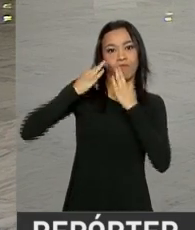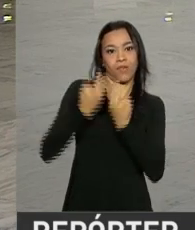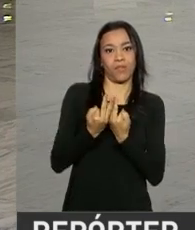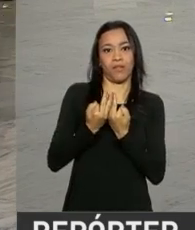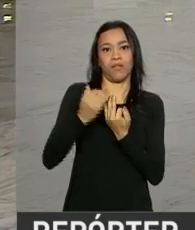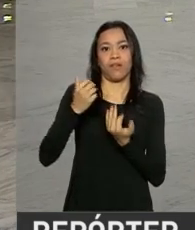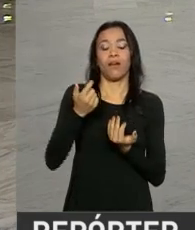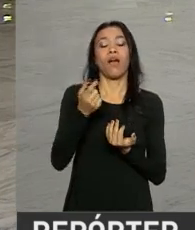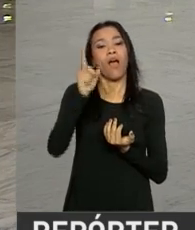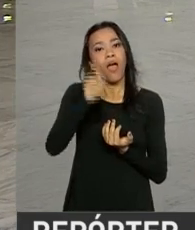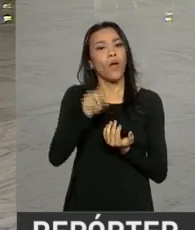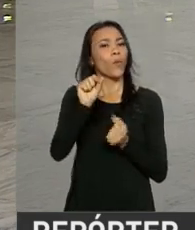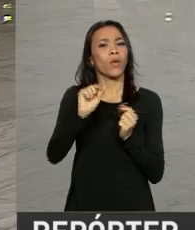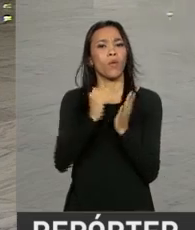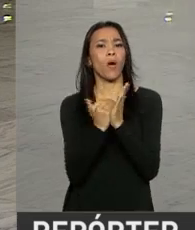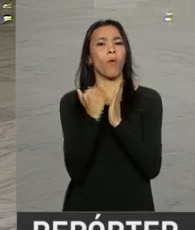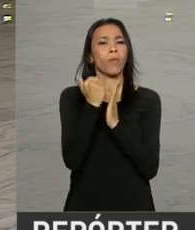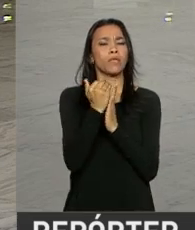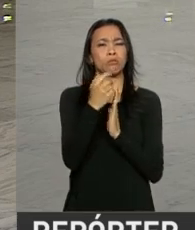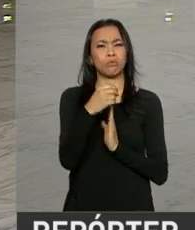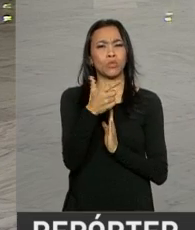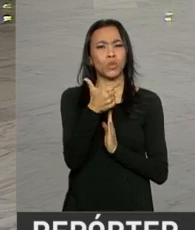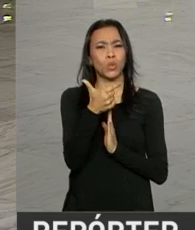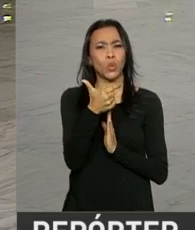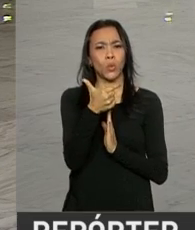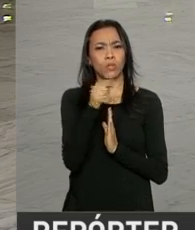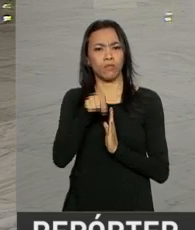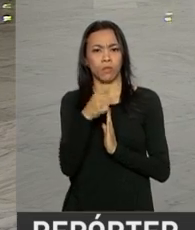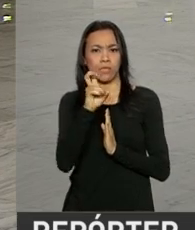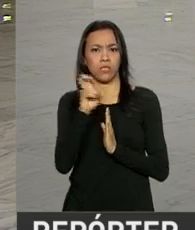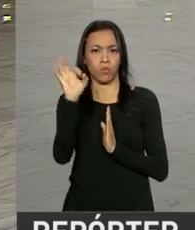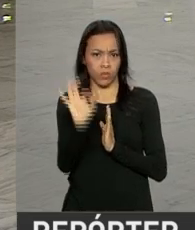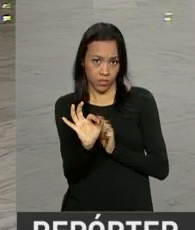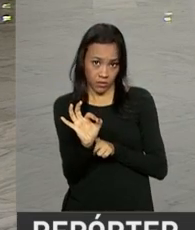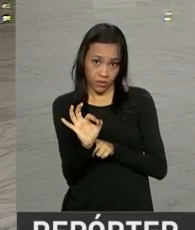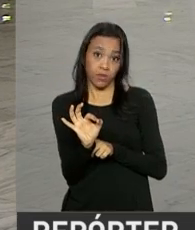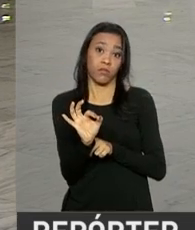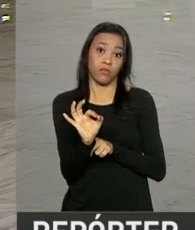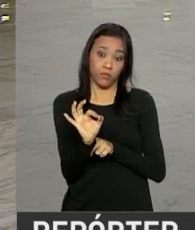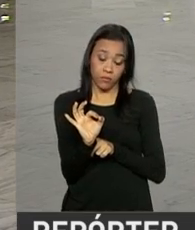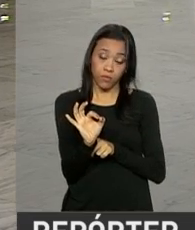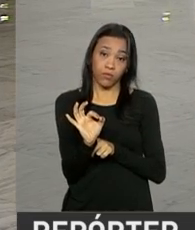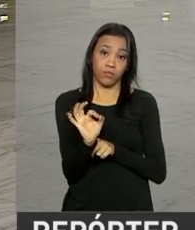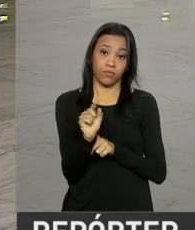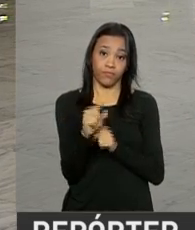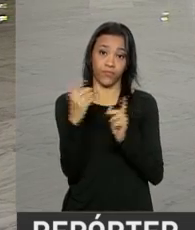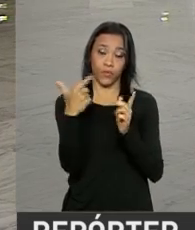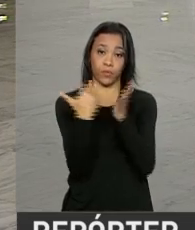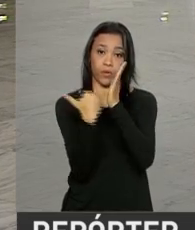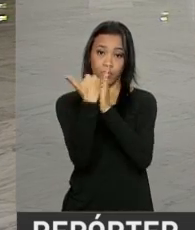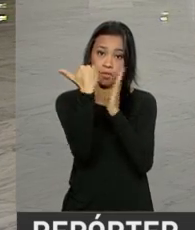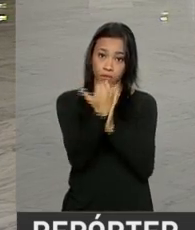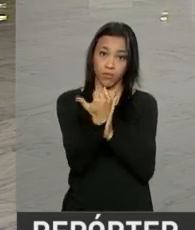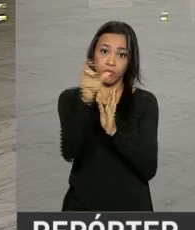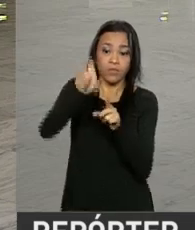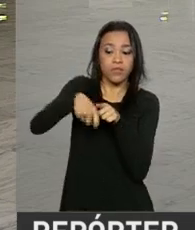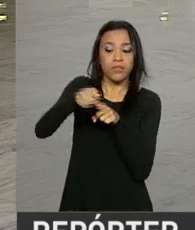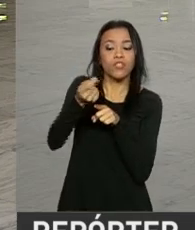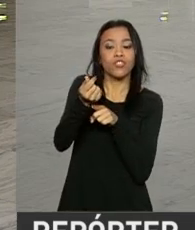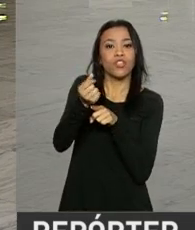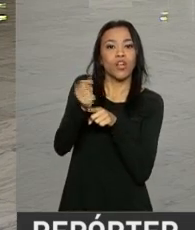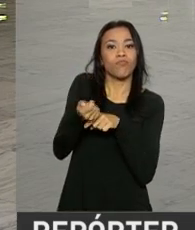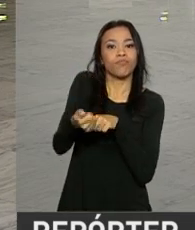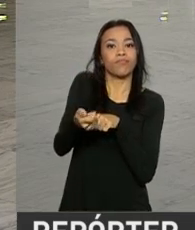anunciado, portanto, um reajuste de 12,5%, 12,5% no programa Bolsa Família, nos benefícios